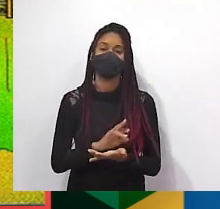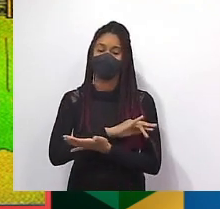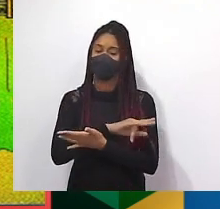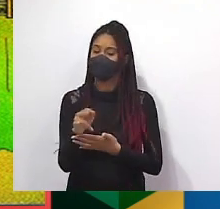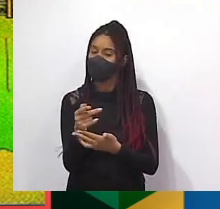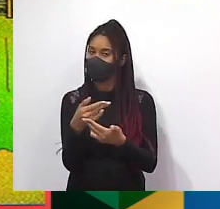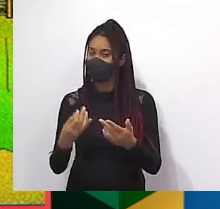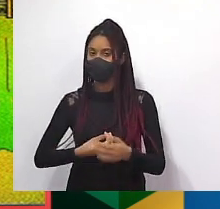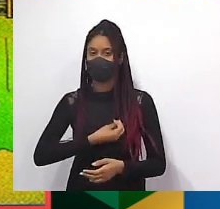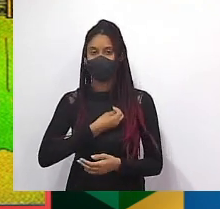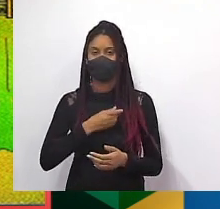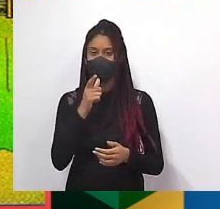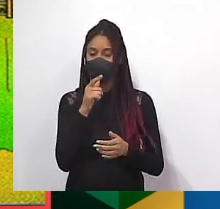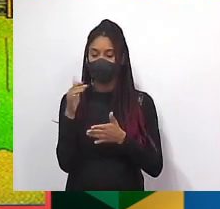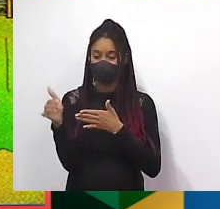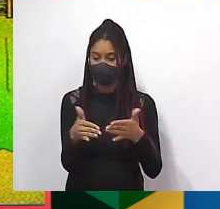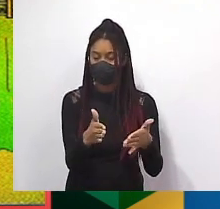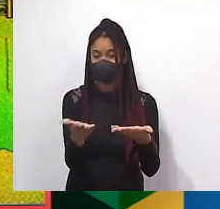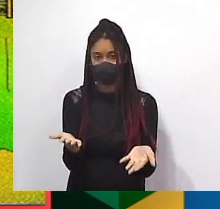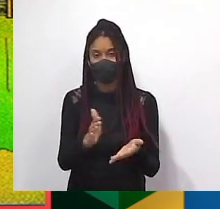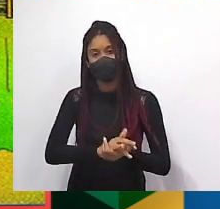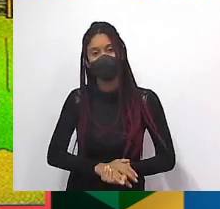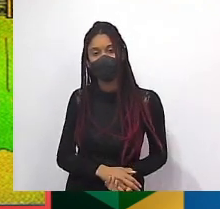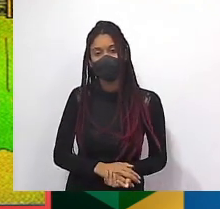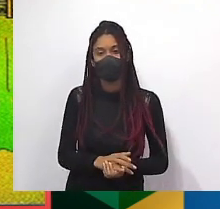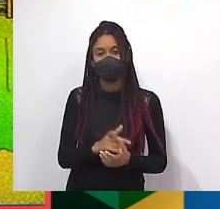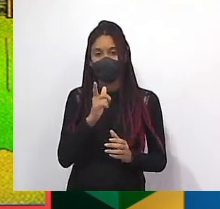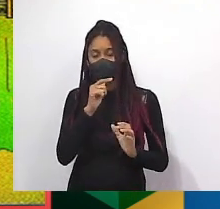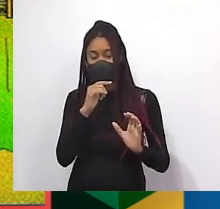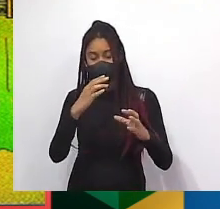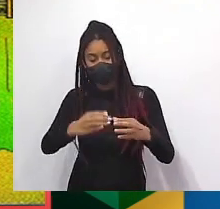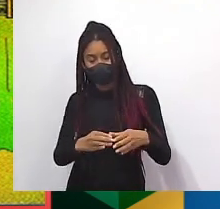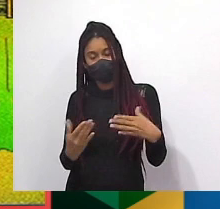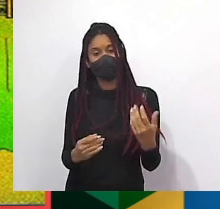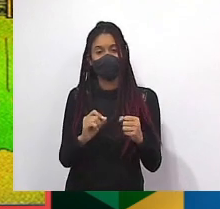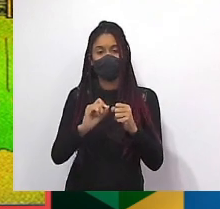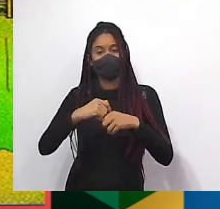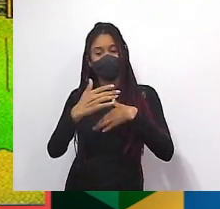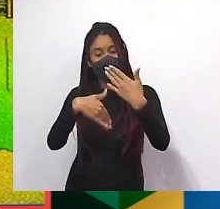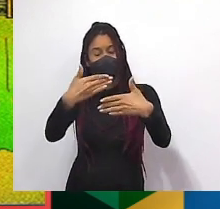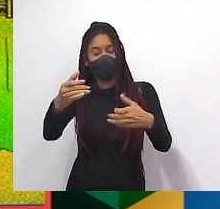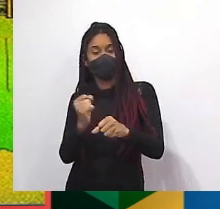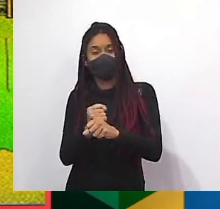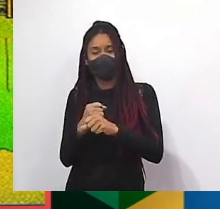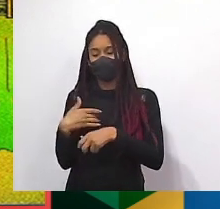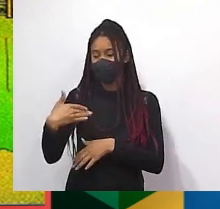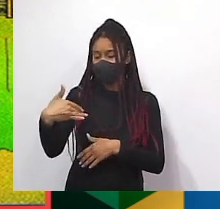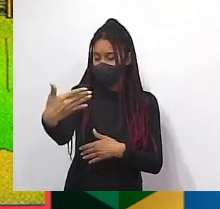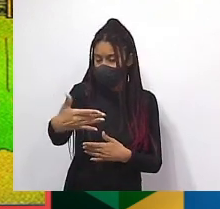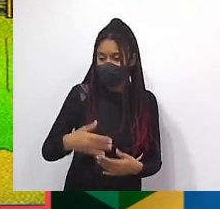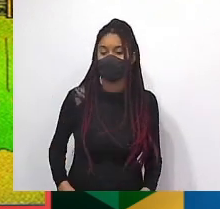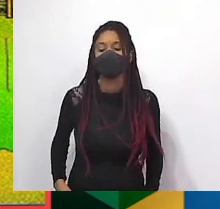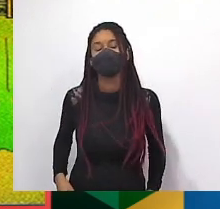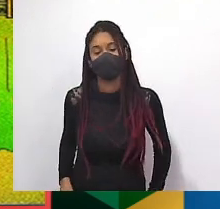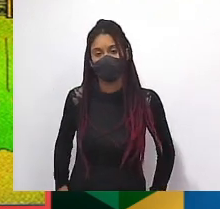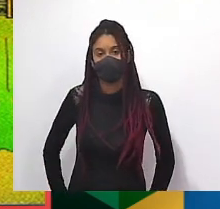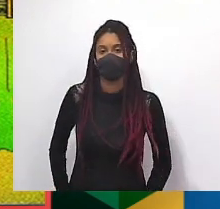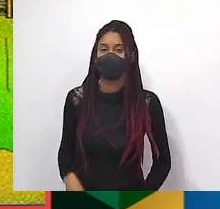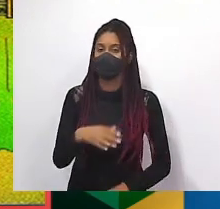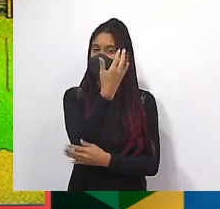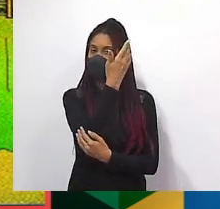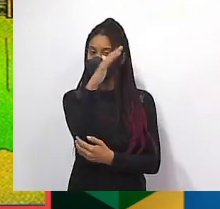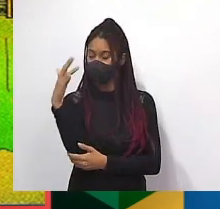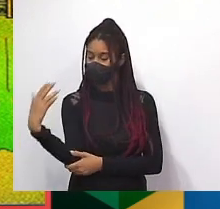a longo prazo vai provocando uma reação em cadeia, porque à medida que a vegetação vai sendo destruída, a fauna vai